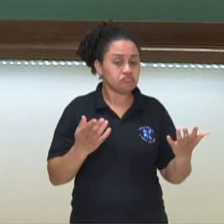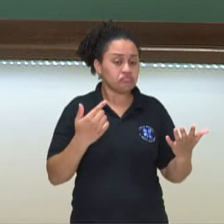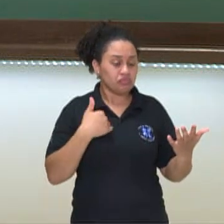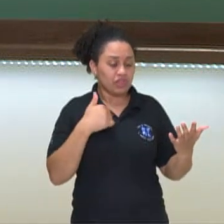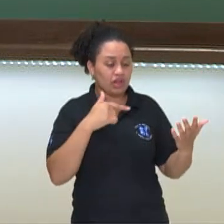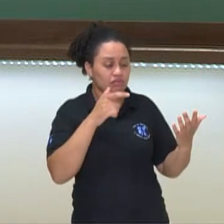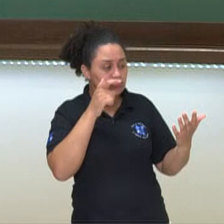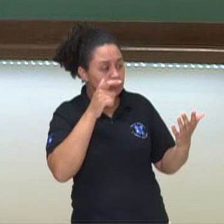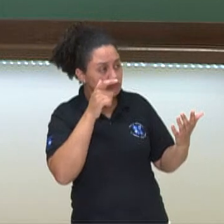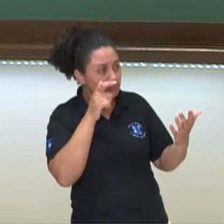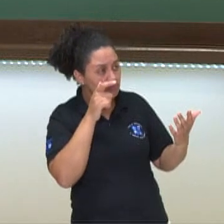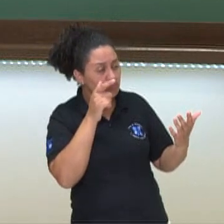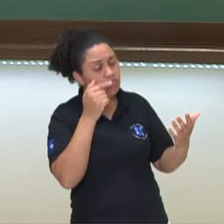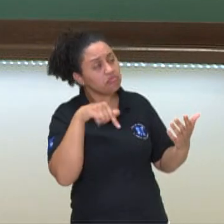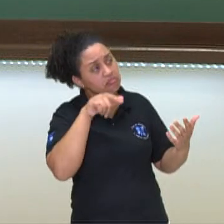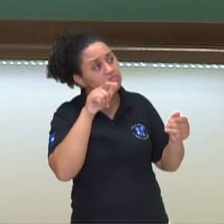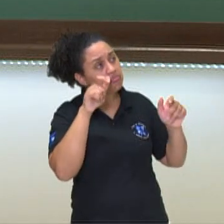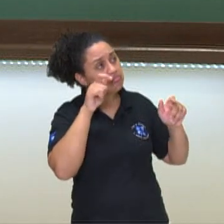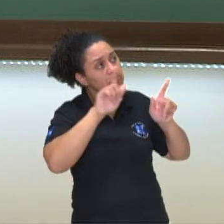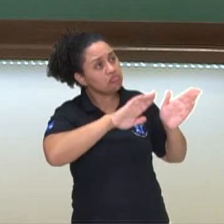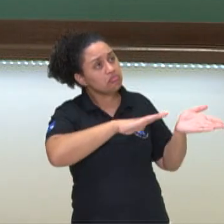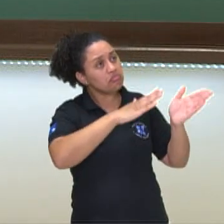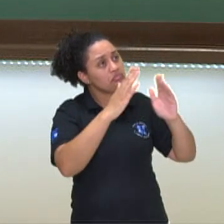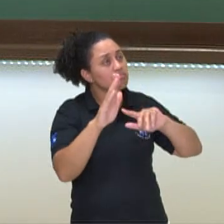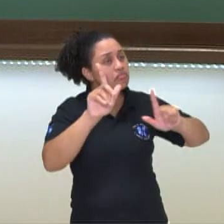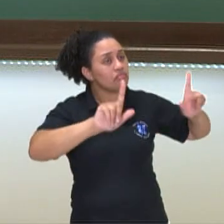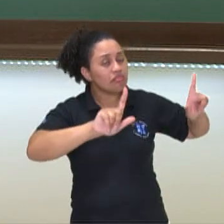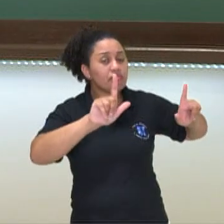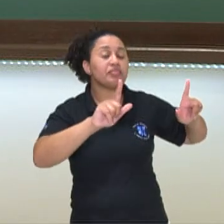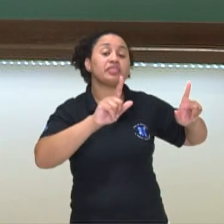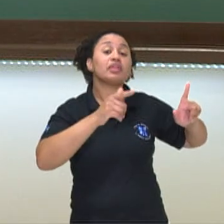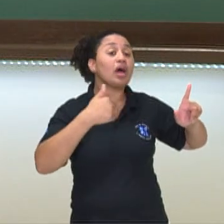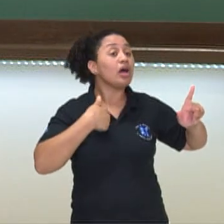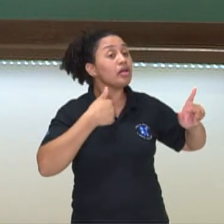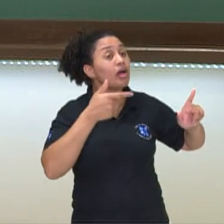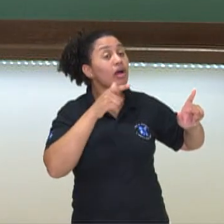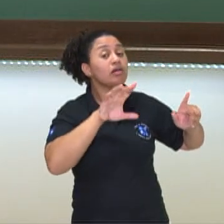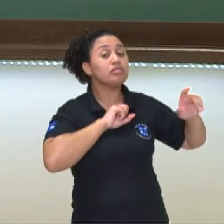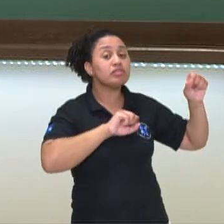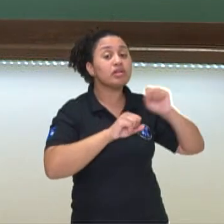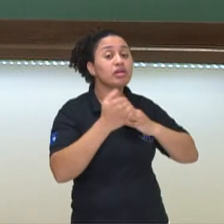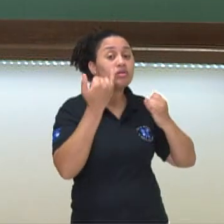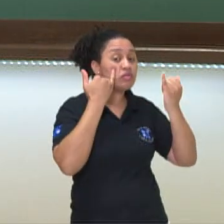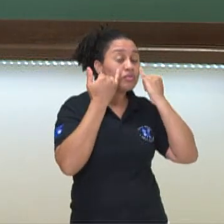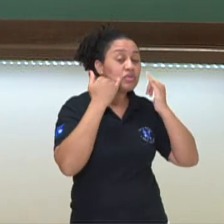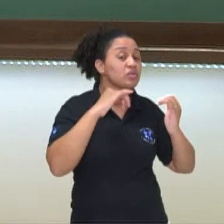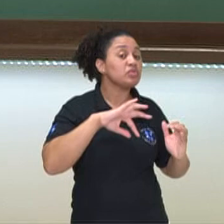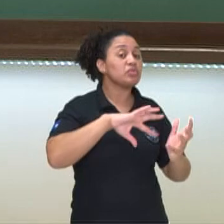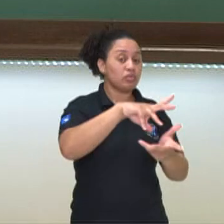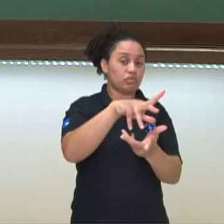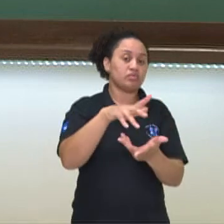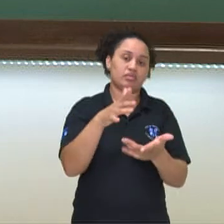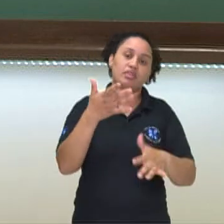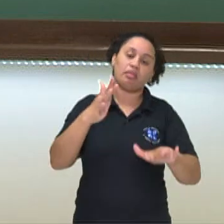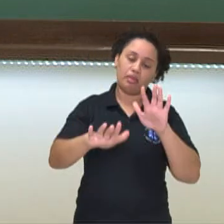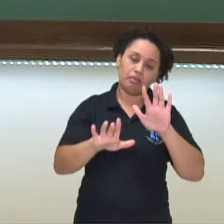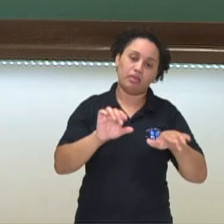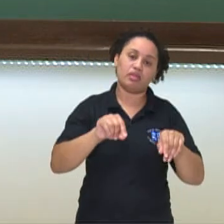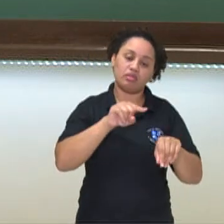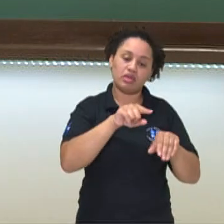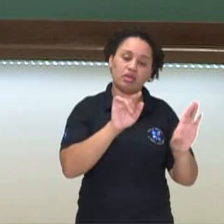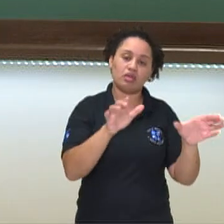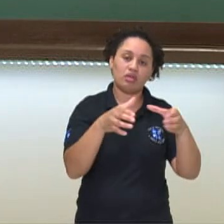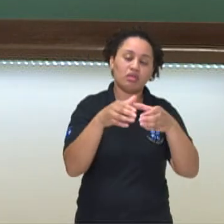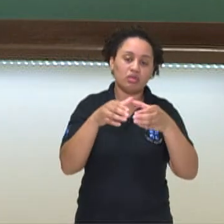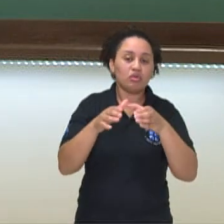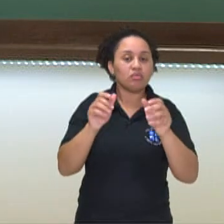televisão, chegam até essas pessoas informações do mundo inteiro de acordo com a programação disponível para aquela comunidade, para